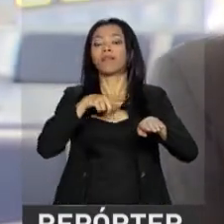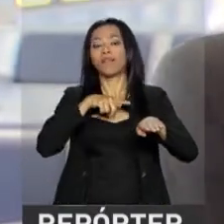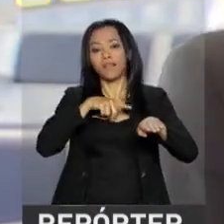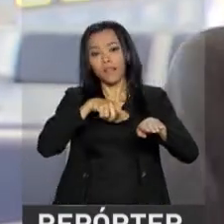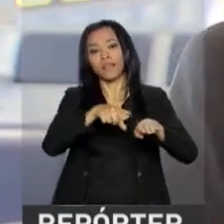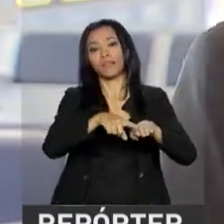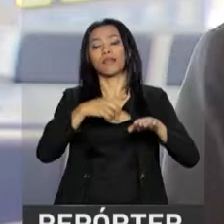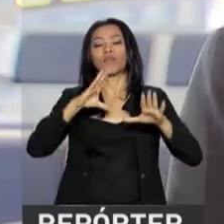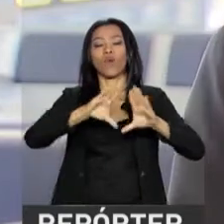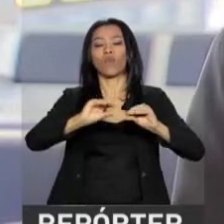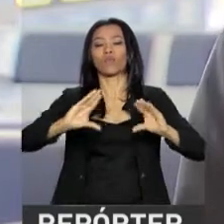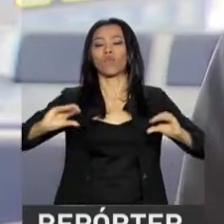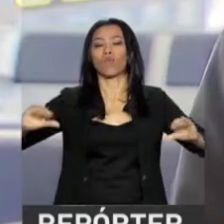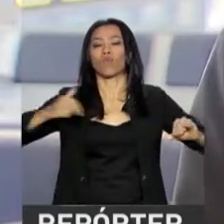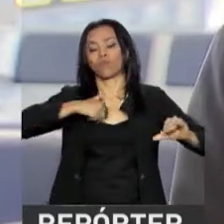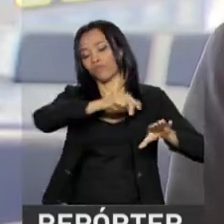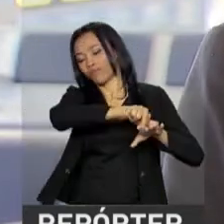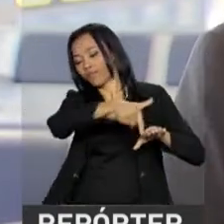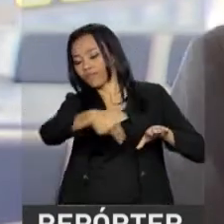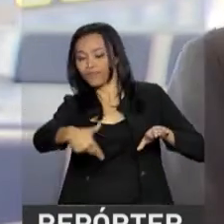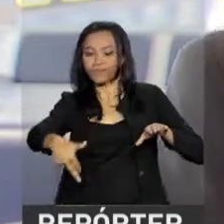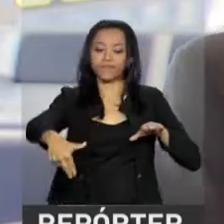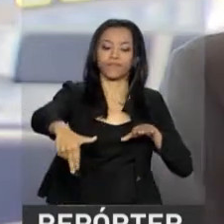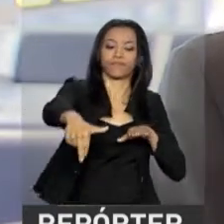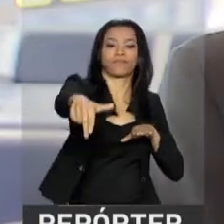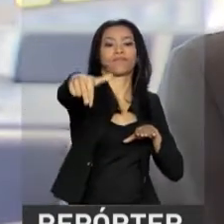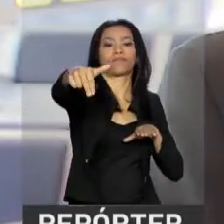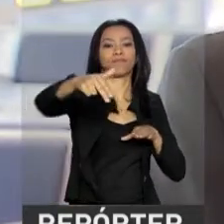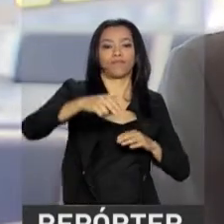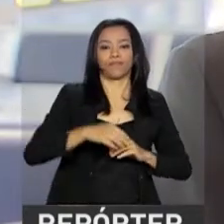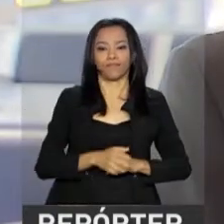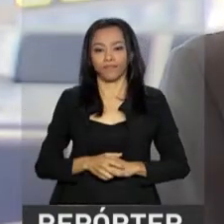no seu processo de embarque e desembarque.